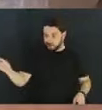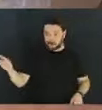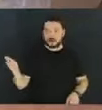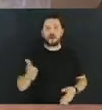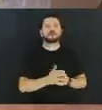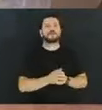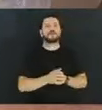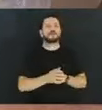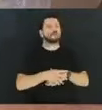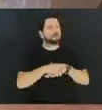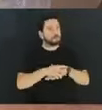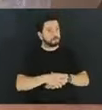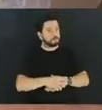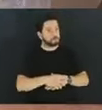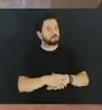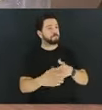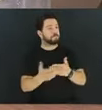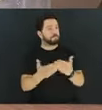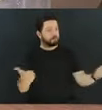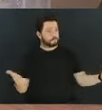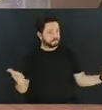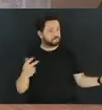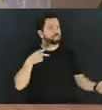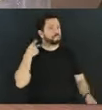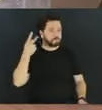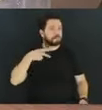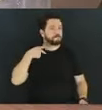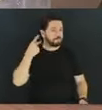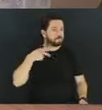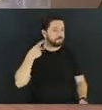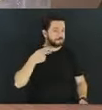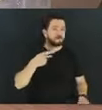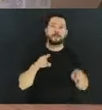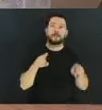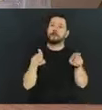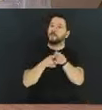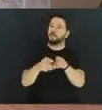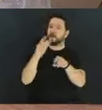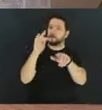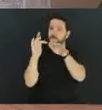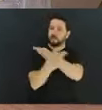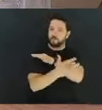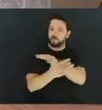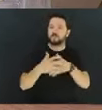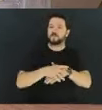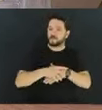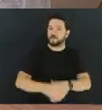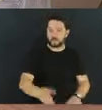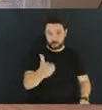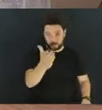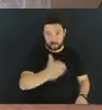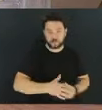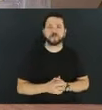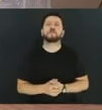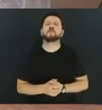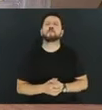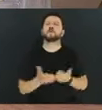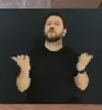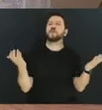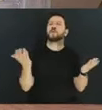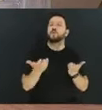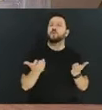vereadores, quem nos acompanham pelas redes sociais e presentes aqui neste plenário. Hoje, a Câmara